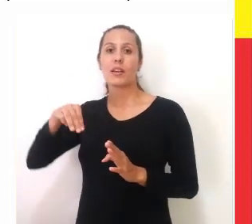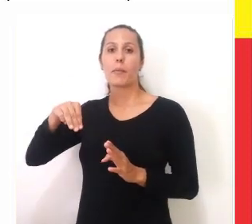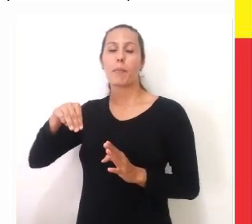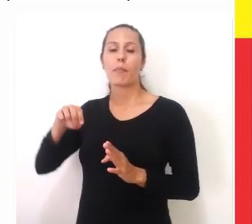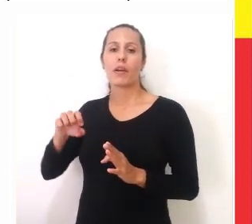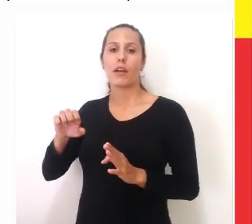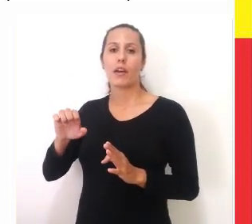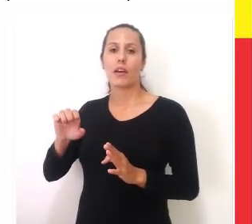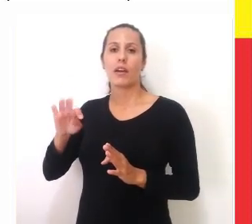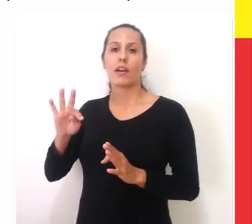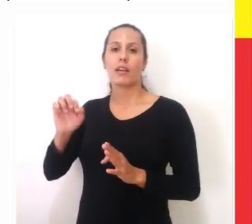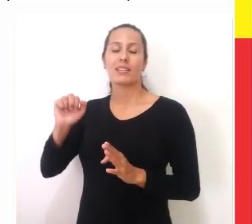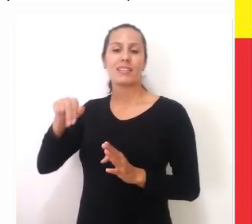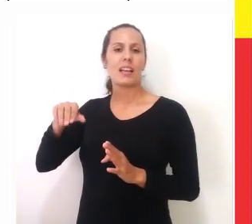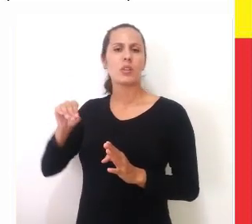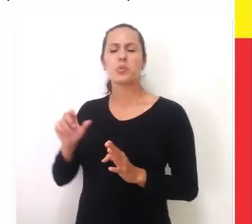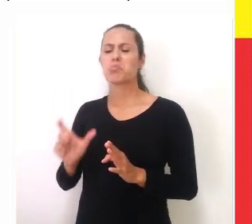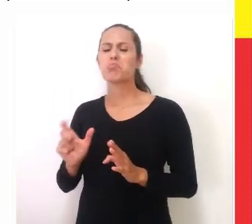o feminino de